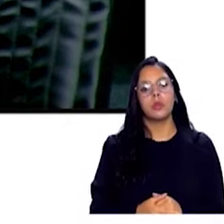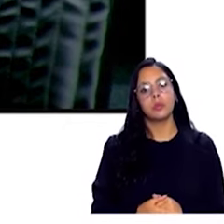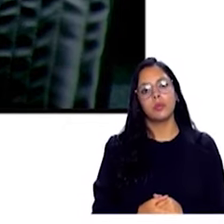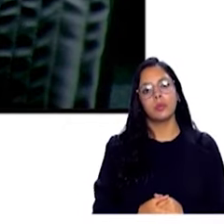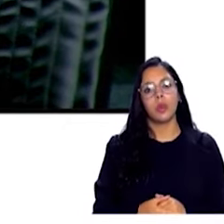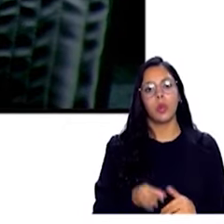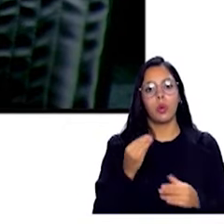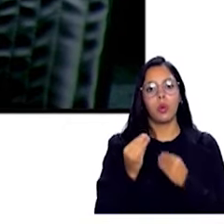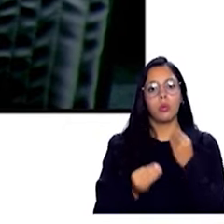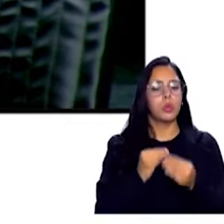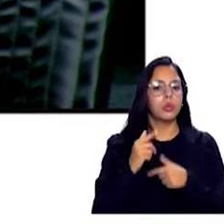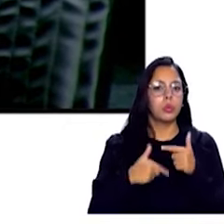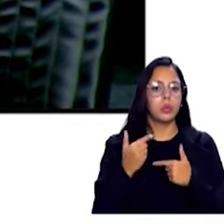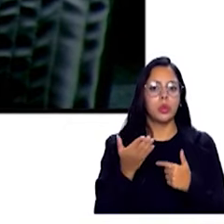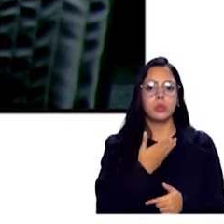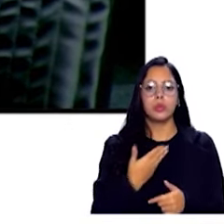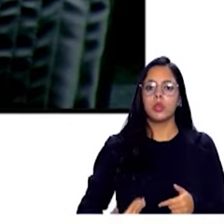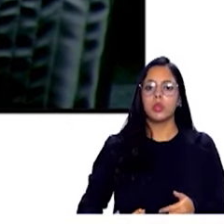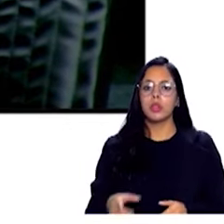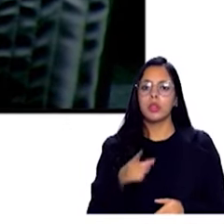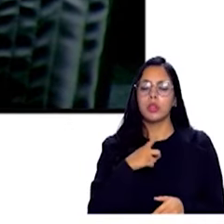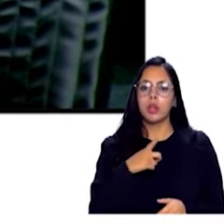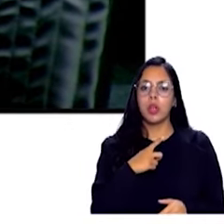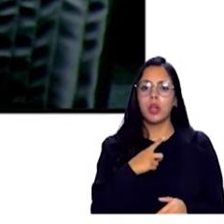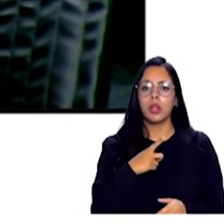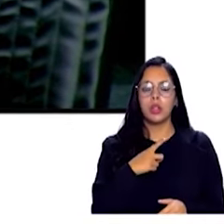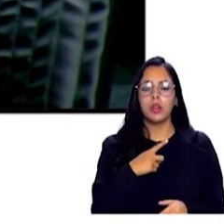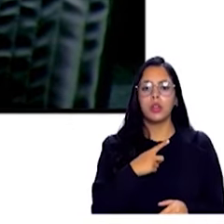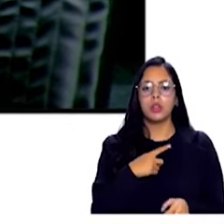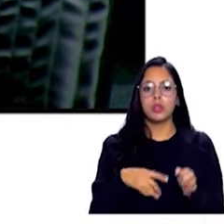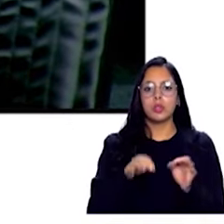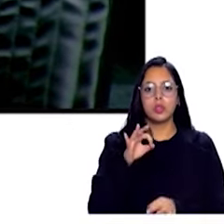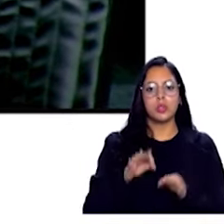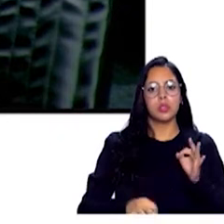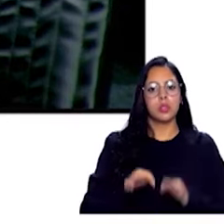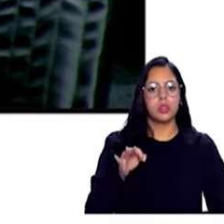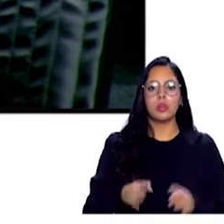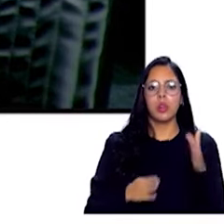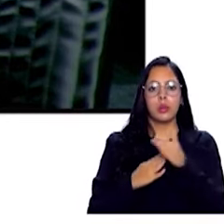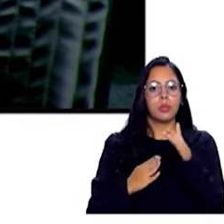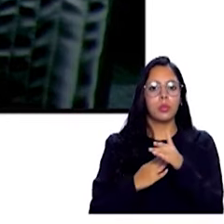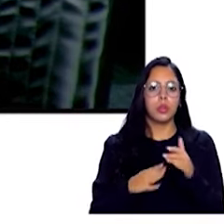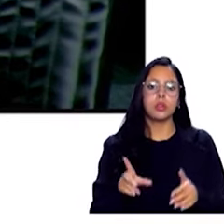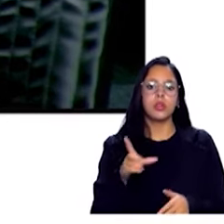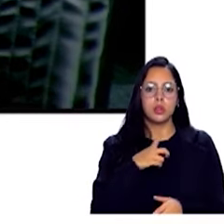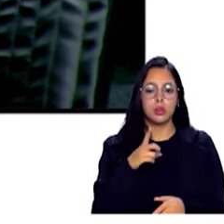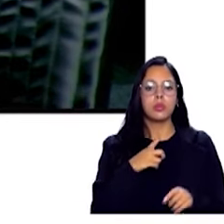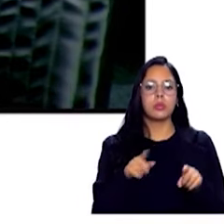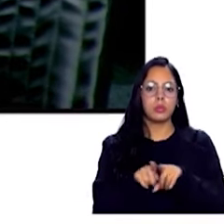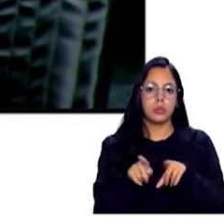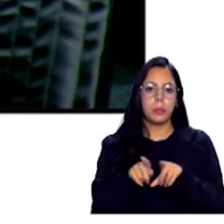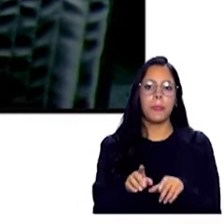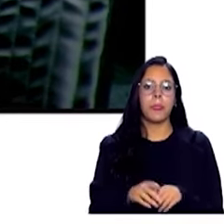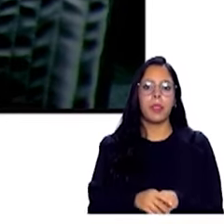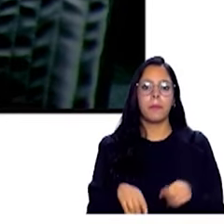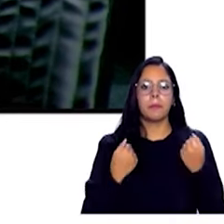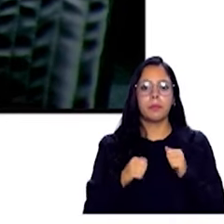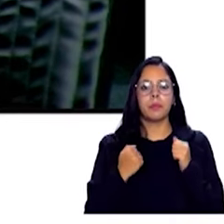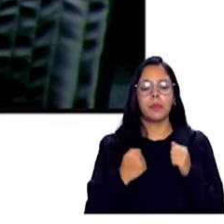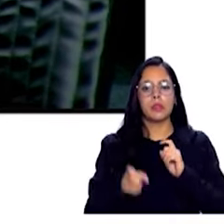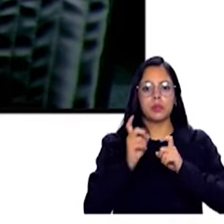serviço público a prestação jurisdicional é uma prestação limitada e que precisa portanto ser bem